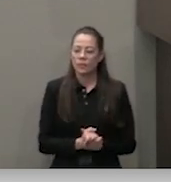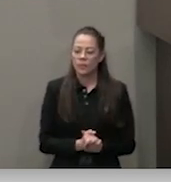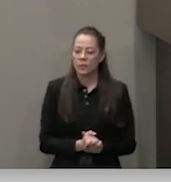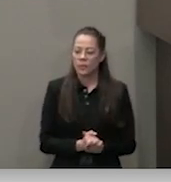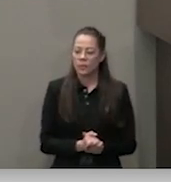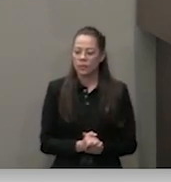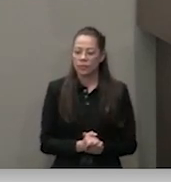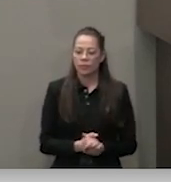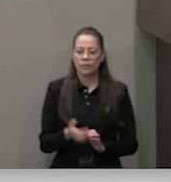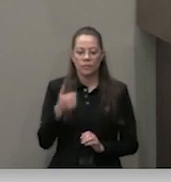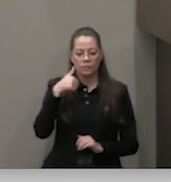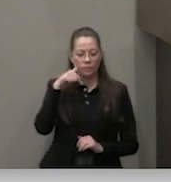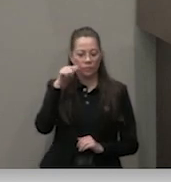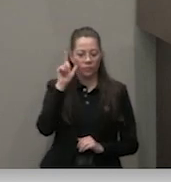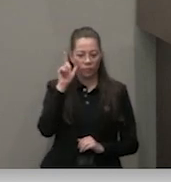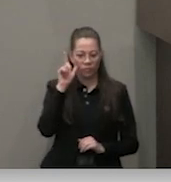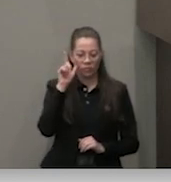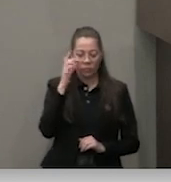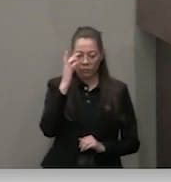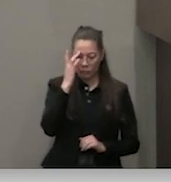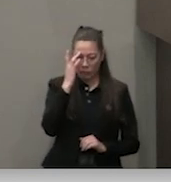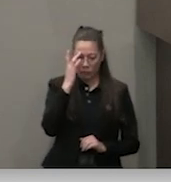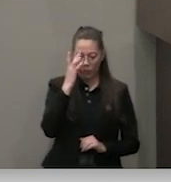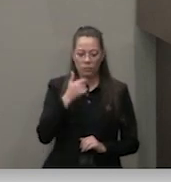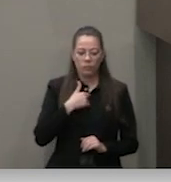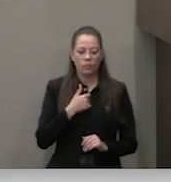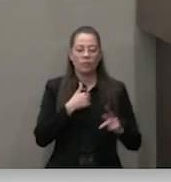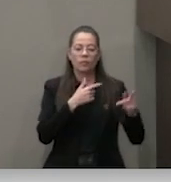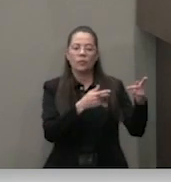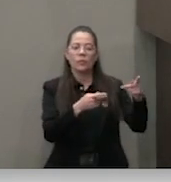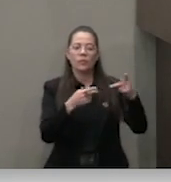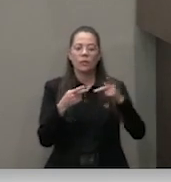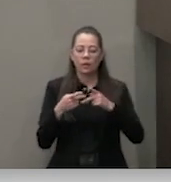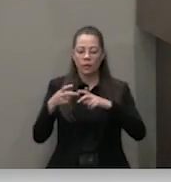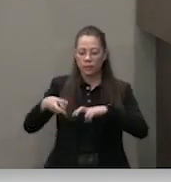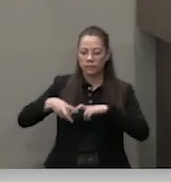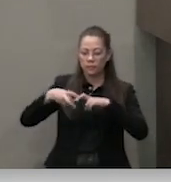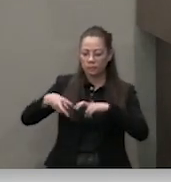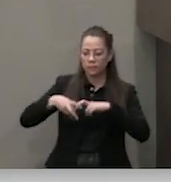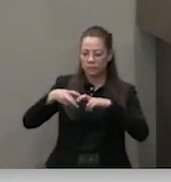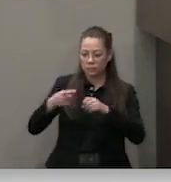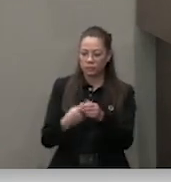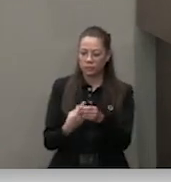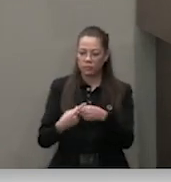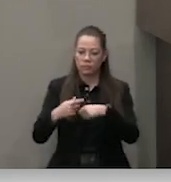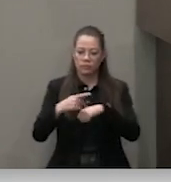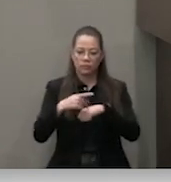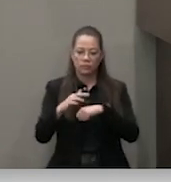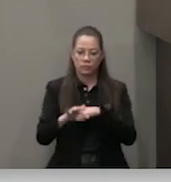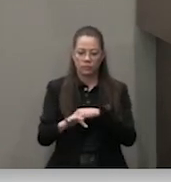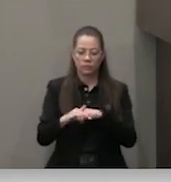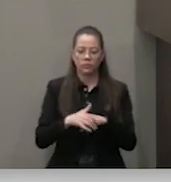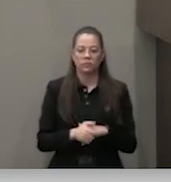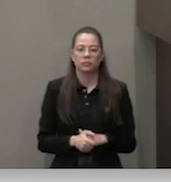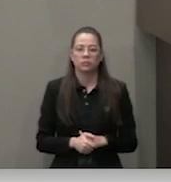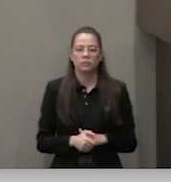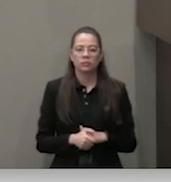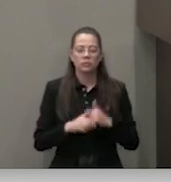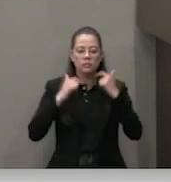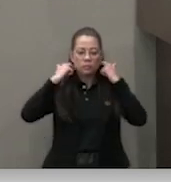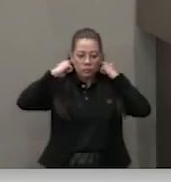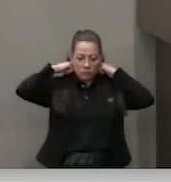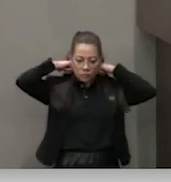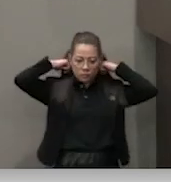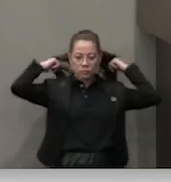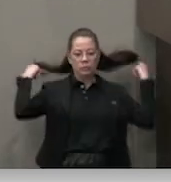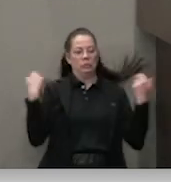mas ontem tive fazendo uma visita no interior da nossa cidade passu fundo e